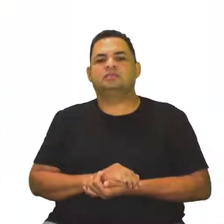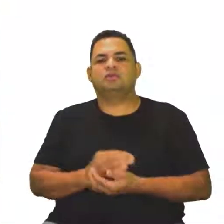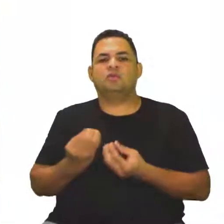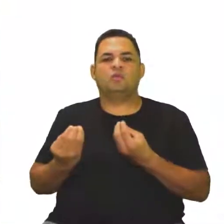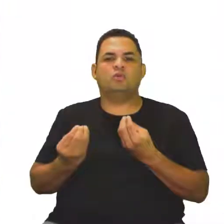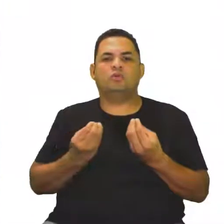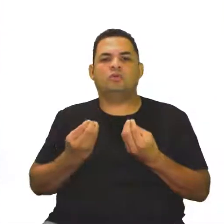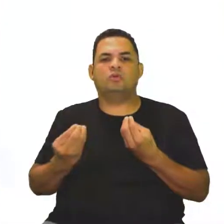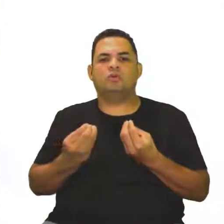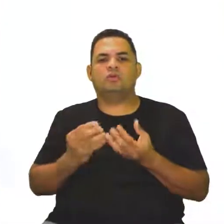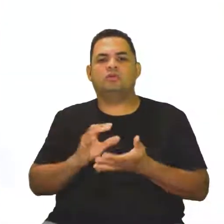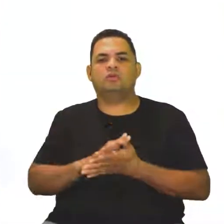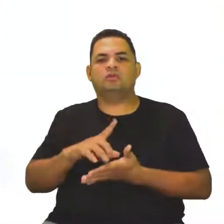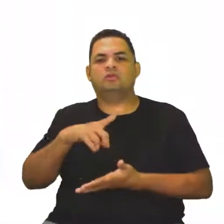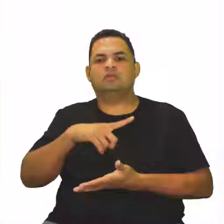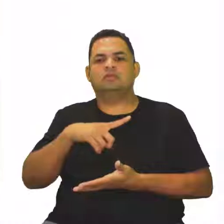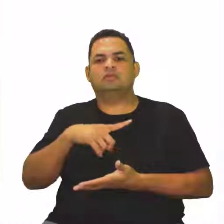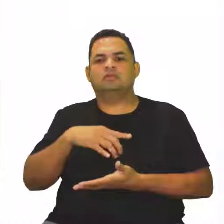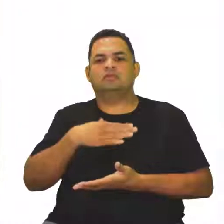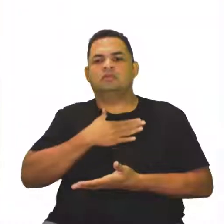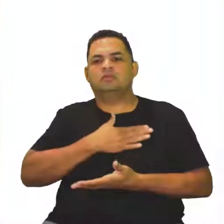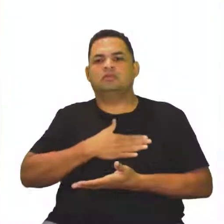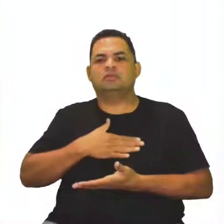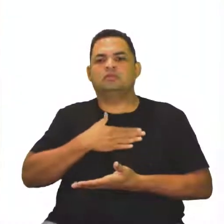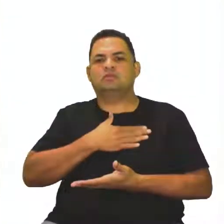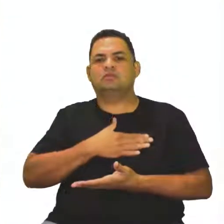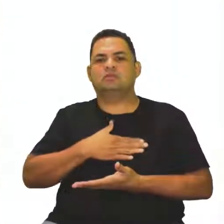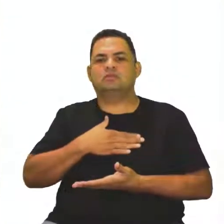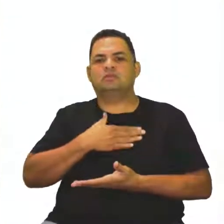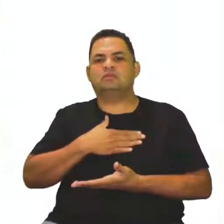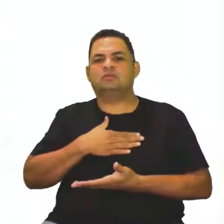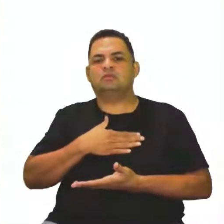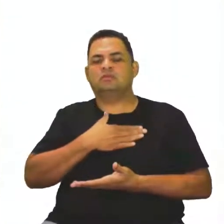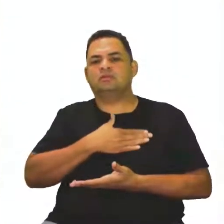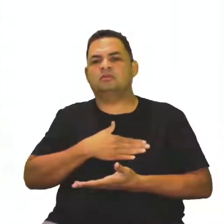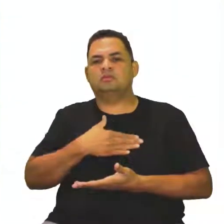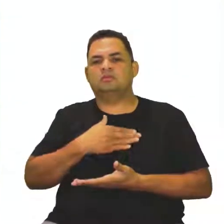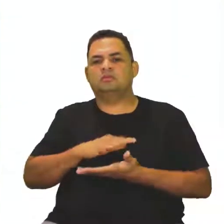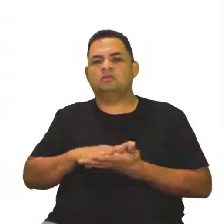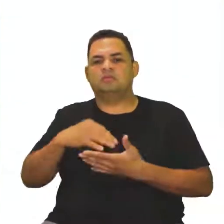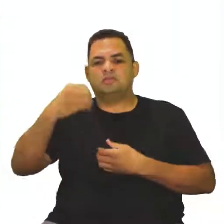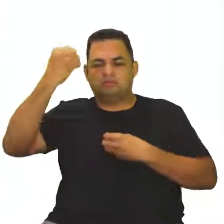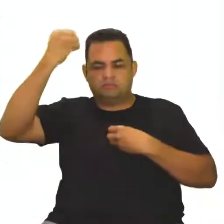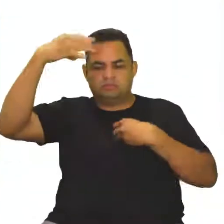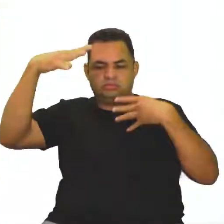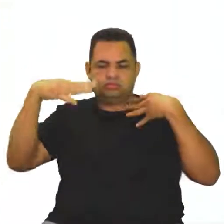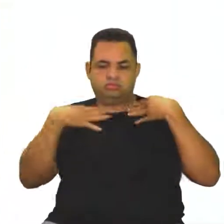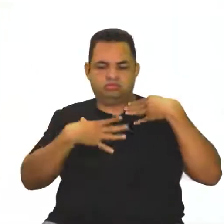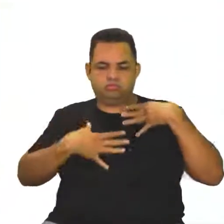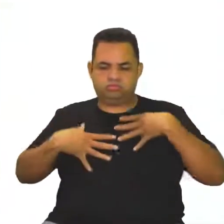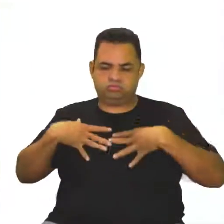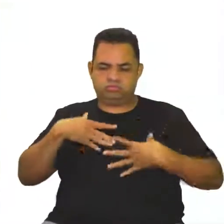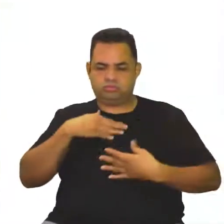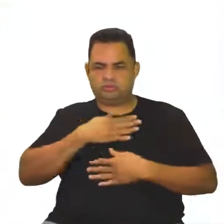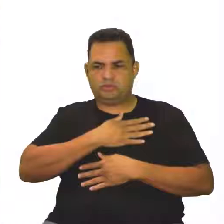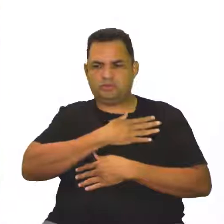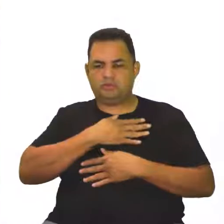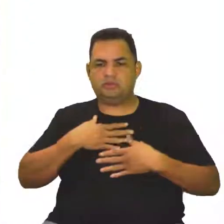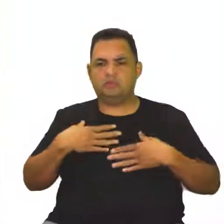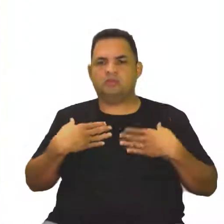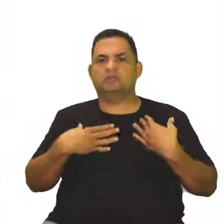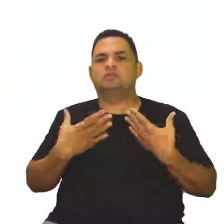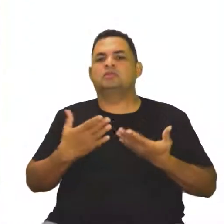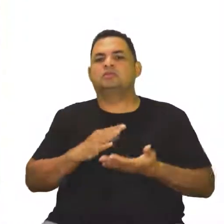é que isso é para quem tem, né? Para quem gosta de tomar banho de água quente, né? Se eu não conseguir transformar a energia elétrica